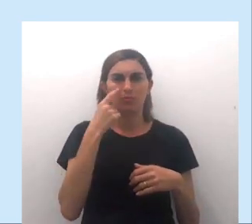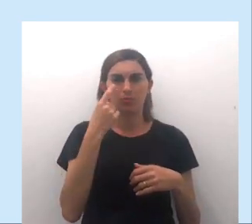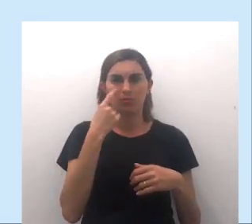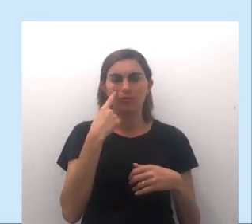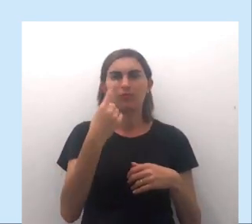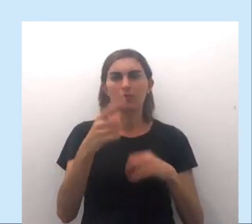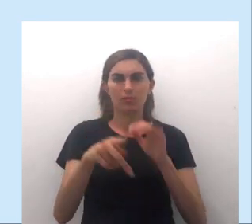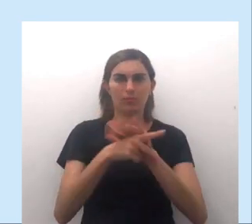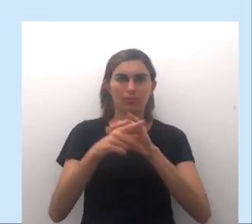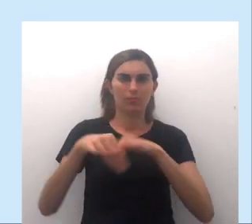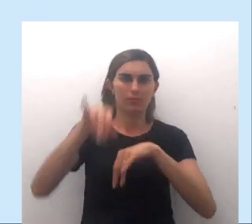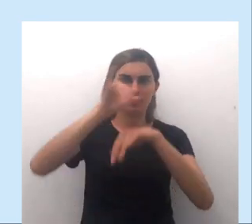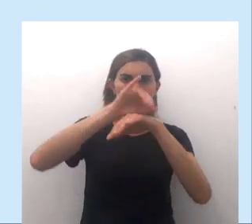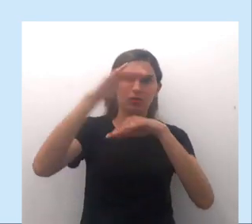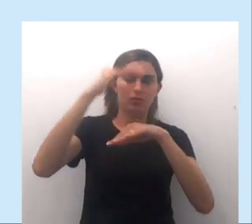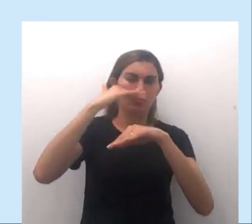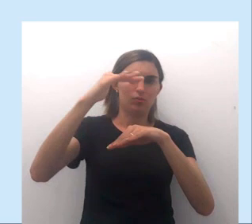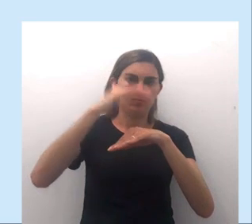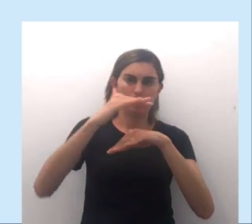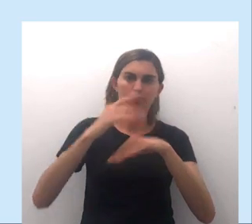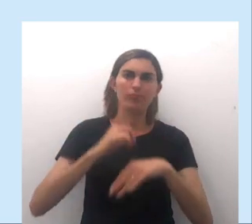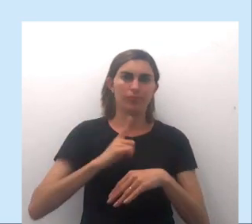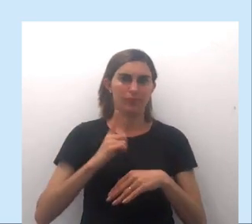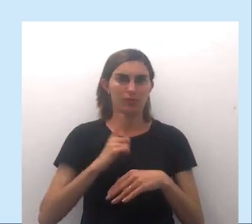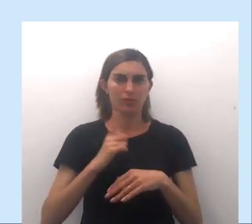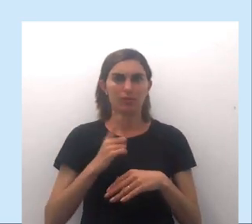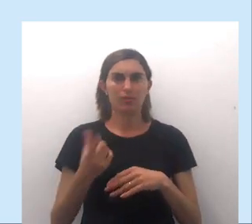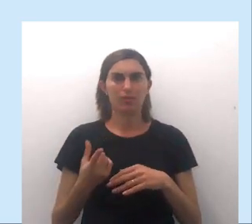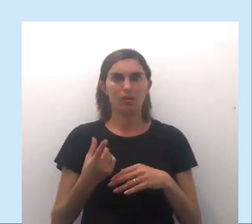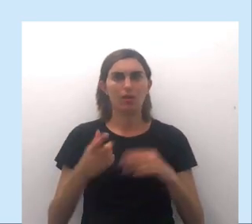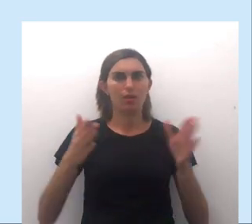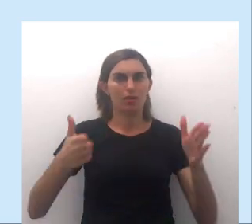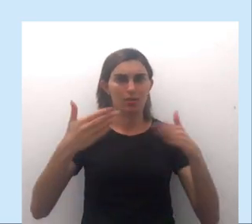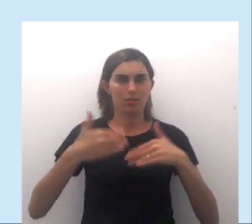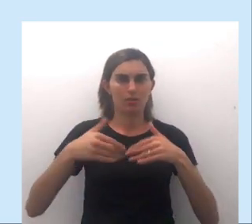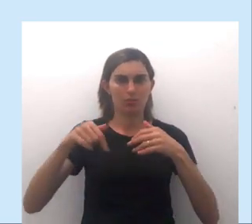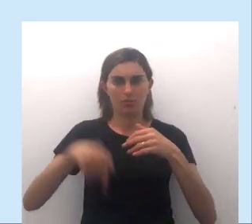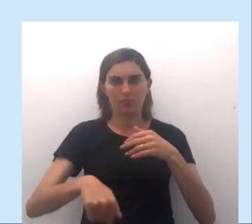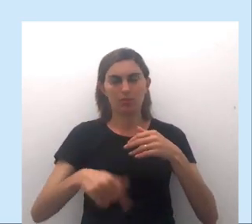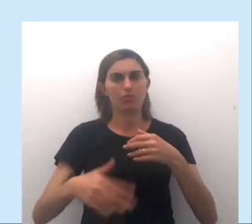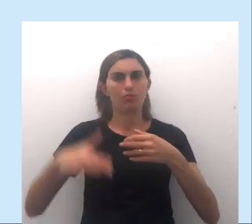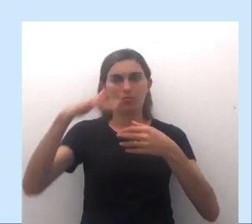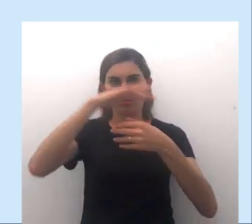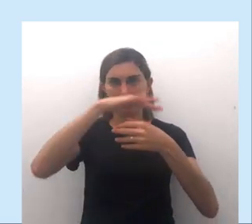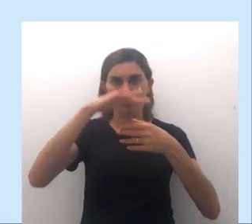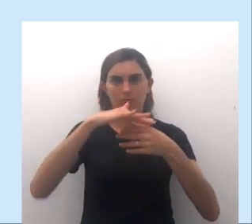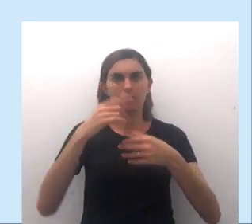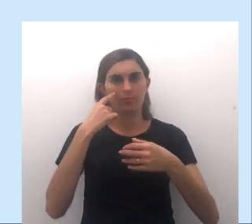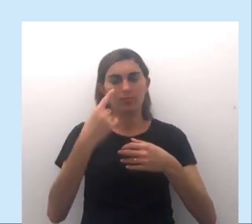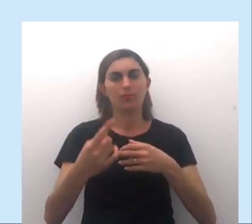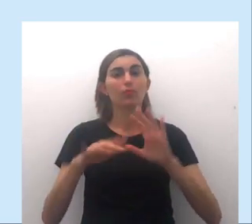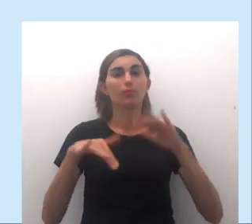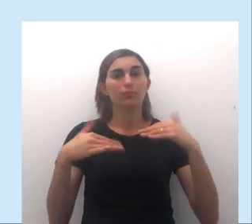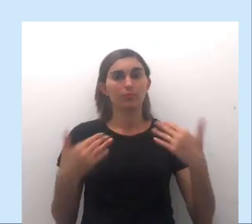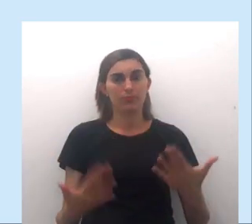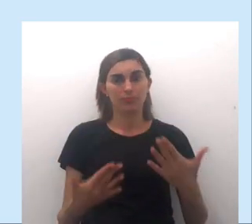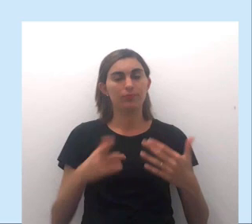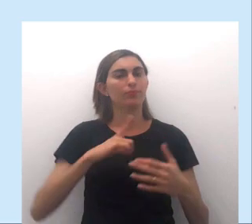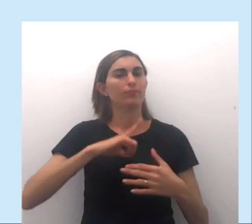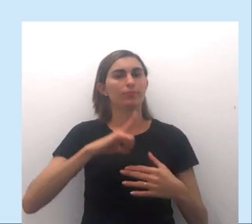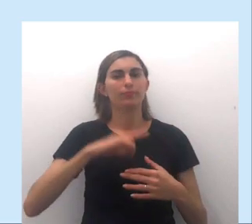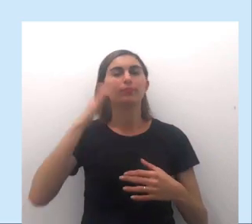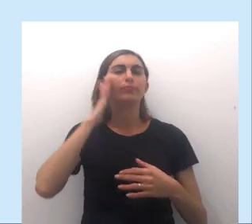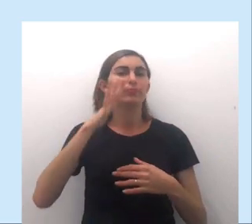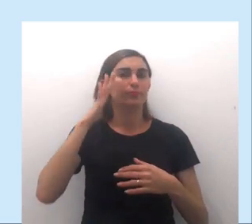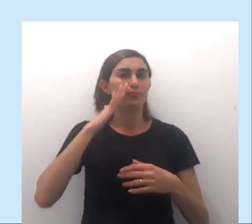ver que a parte de cima, para chegar em cima, teve uma caixa embaixo e outra embaixo? Então, com isso,